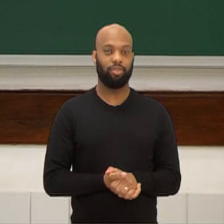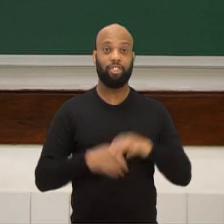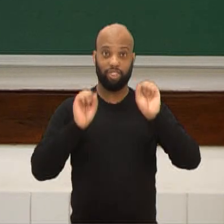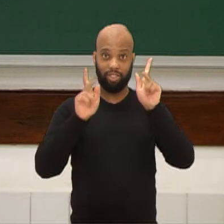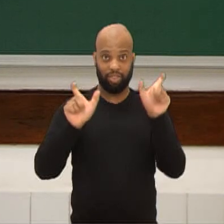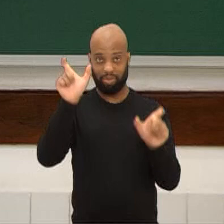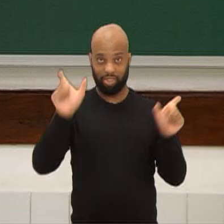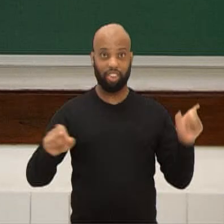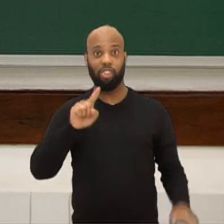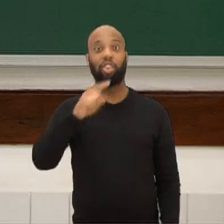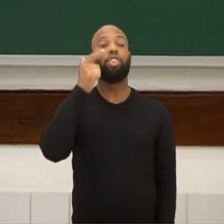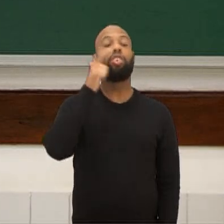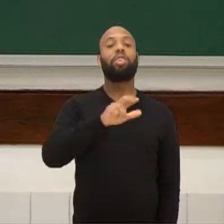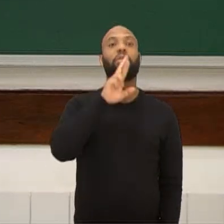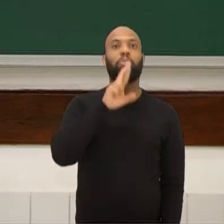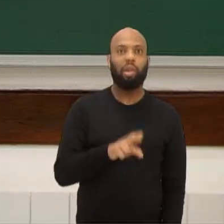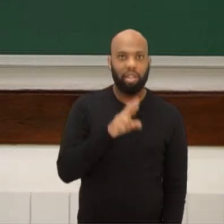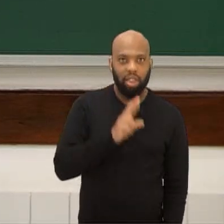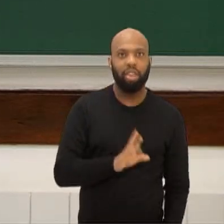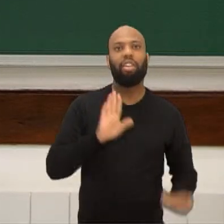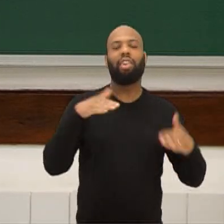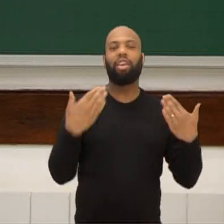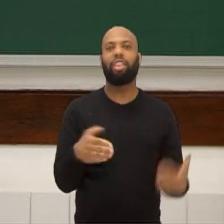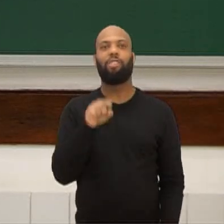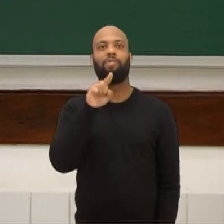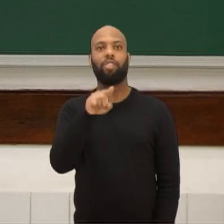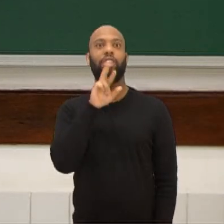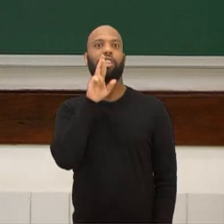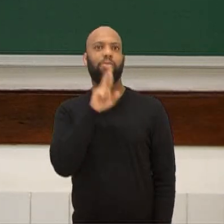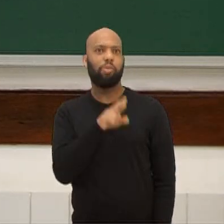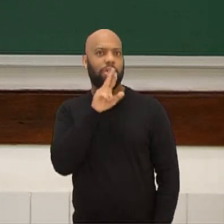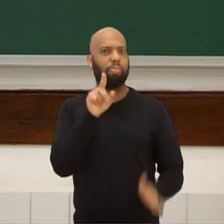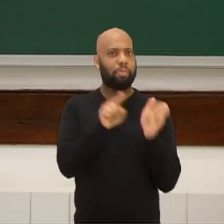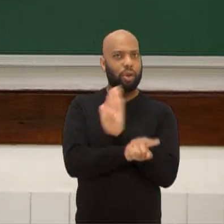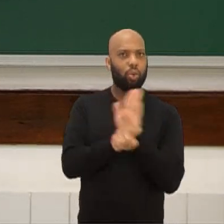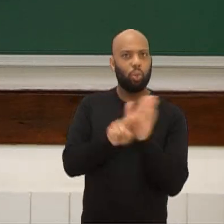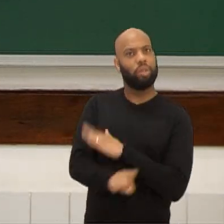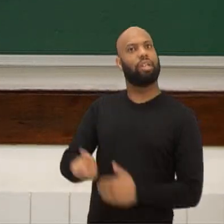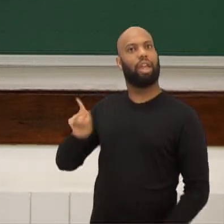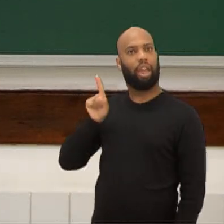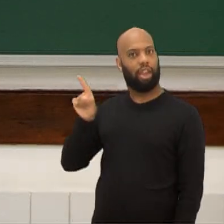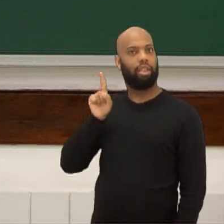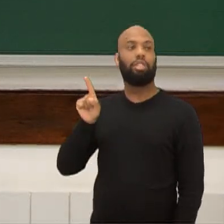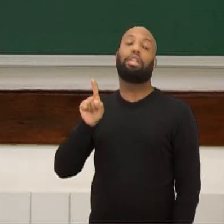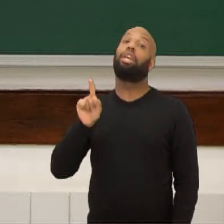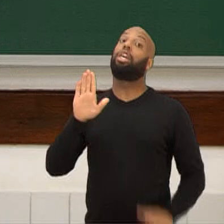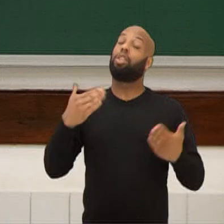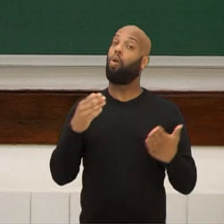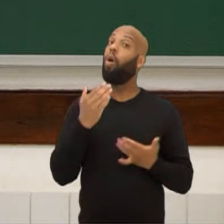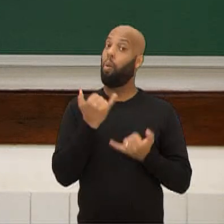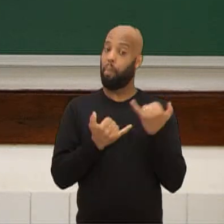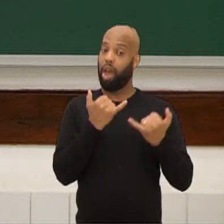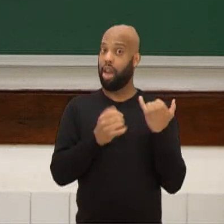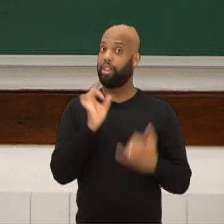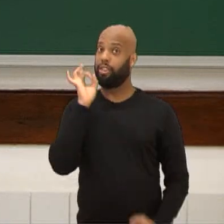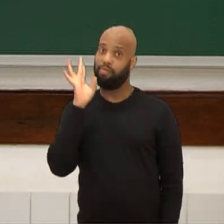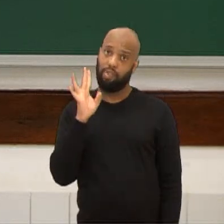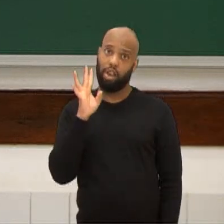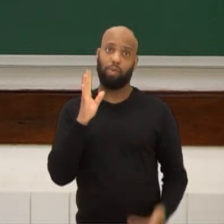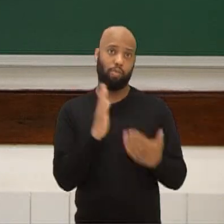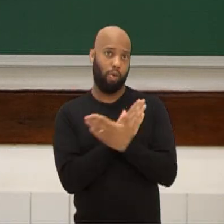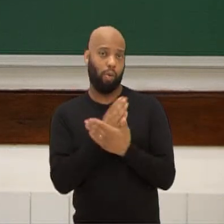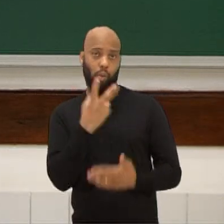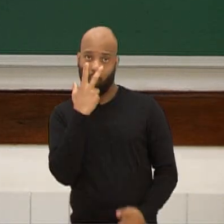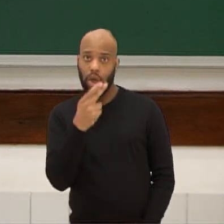Ok, pessoal? Conseguiram responder? Então, assim, para você responder essa questão, apesar de parecer fácil e ser fácil para muitos,